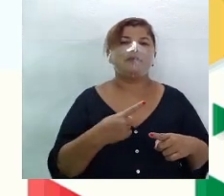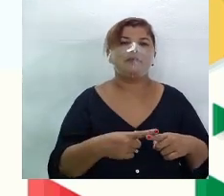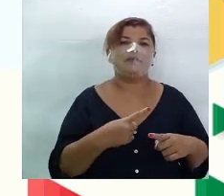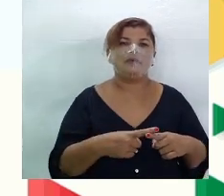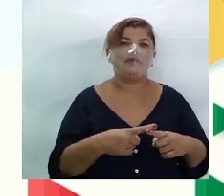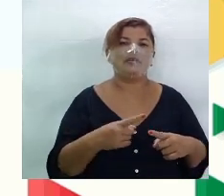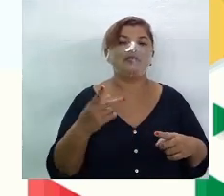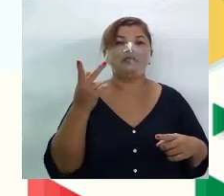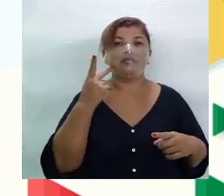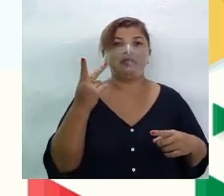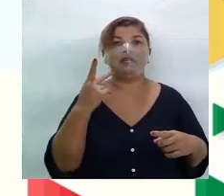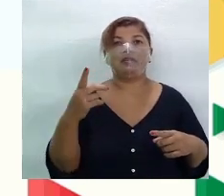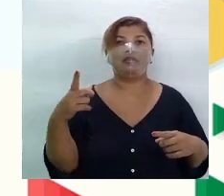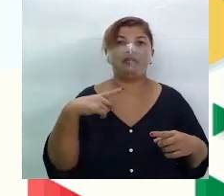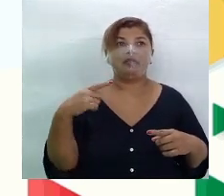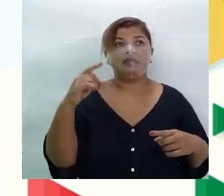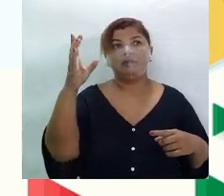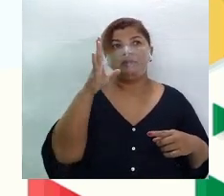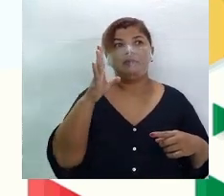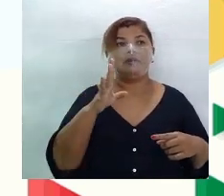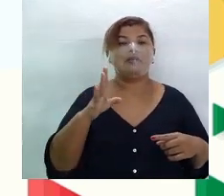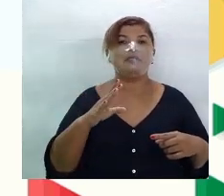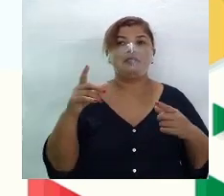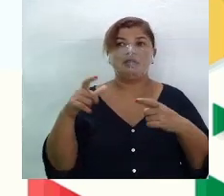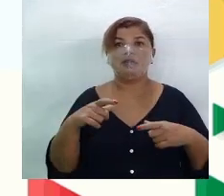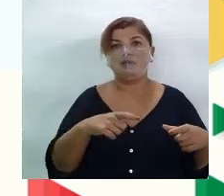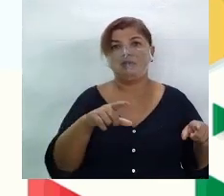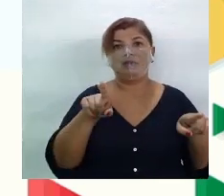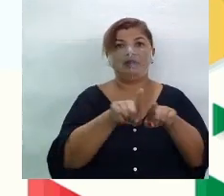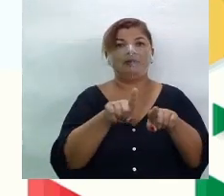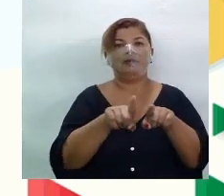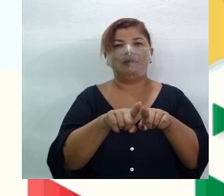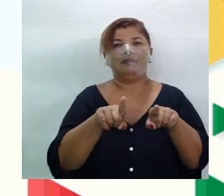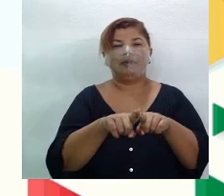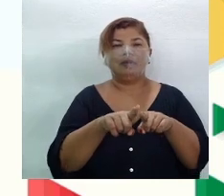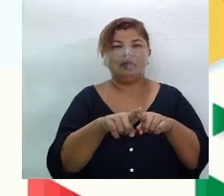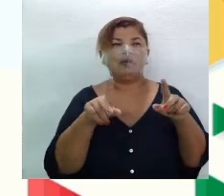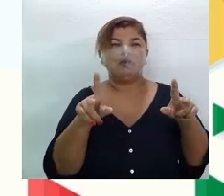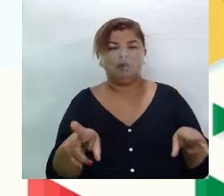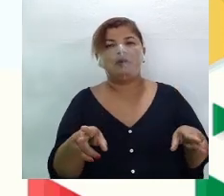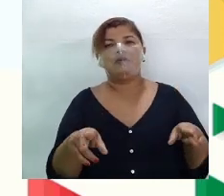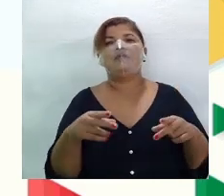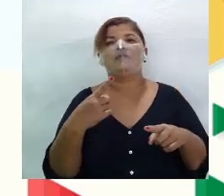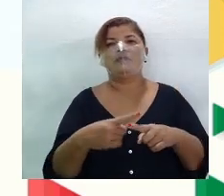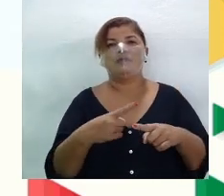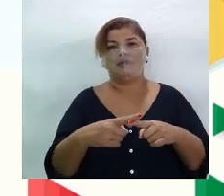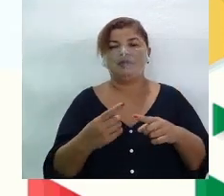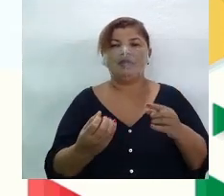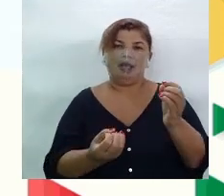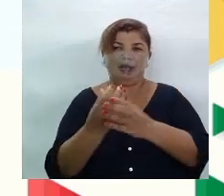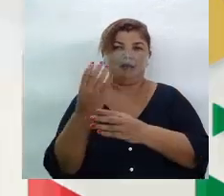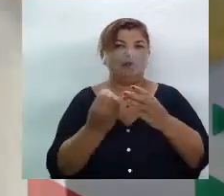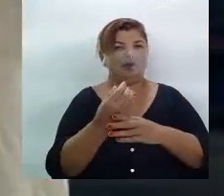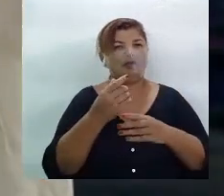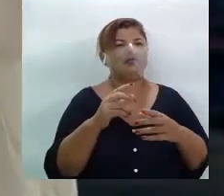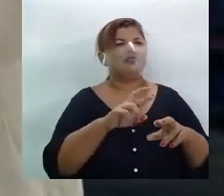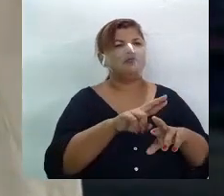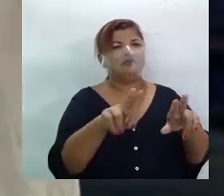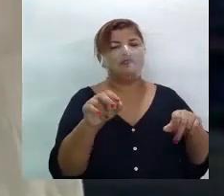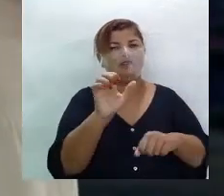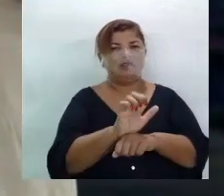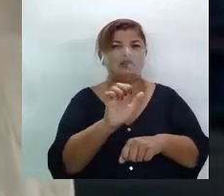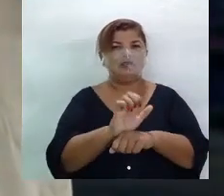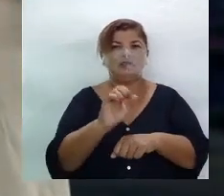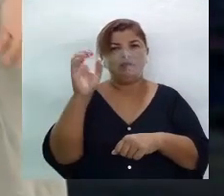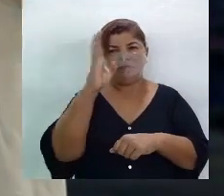há cearenses em todo lugar do Brasil e o Boca de Ouro parece um pouco com isso, porque a lenda aparece em vários estados do Brasil. Então esse aspecto